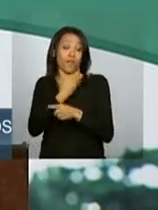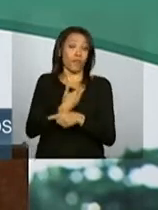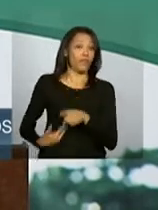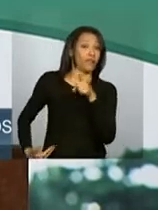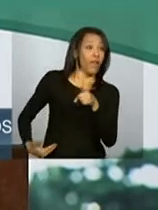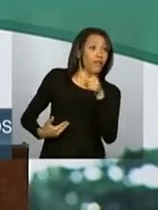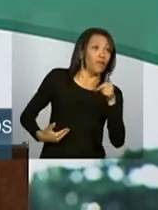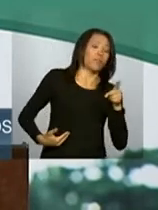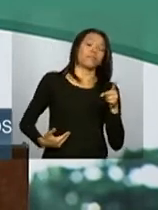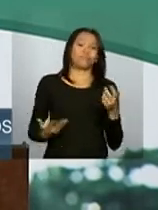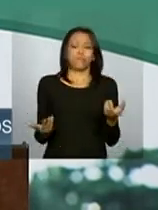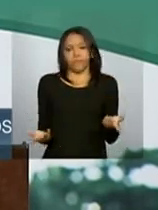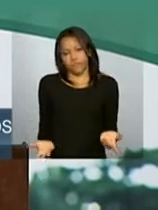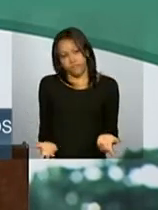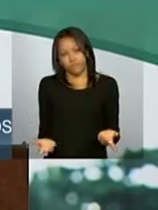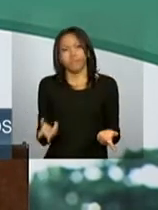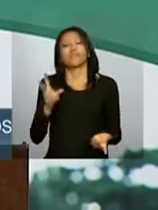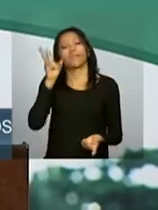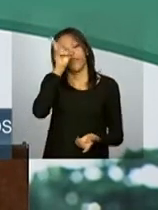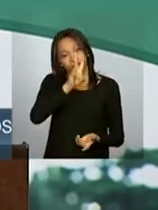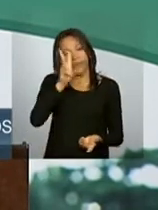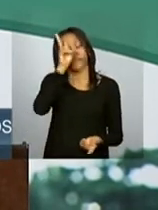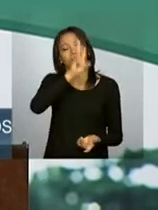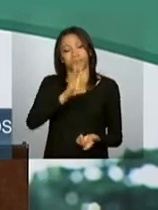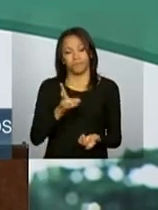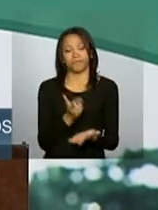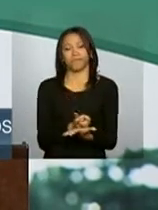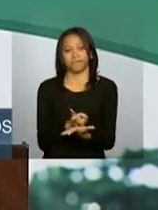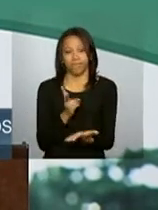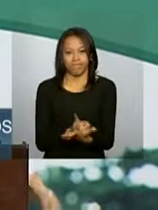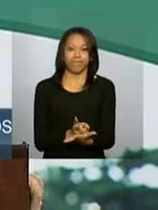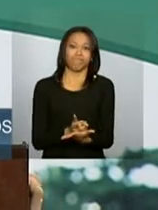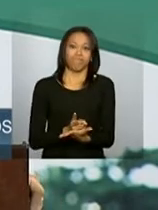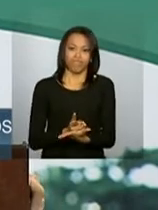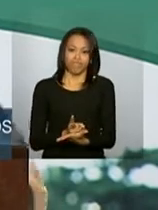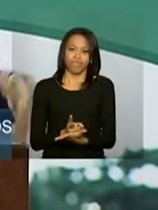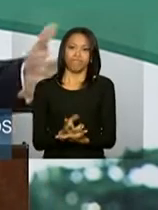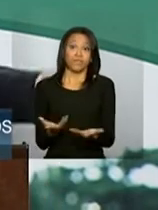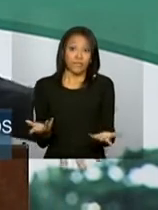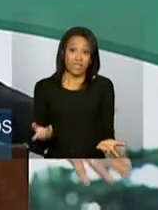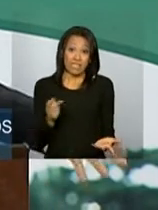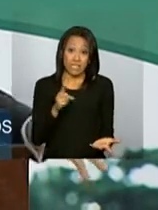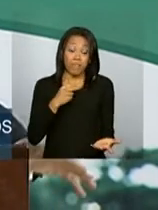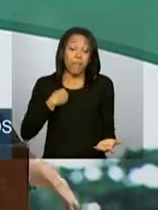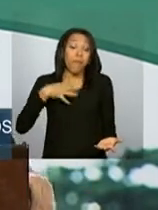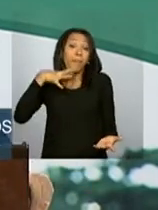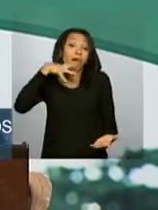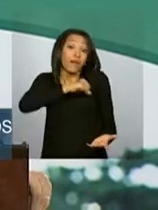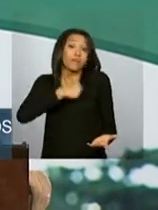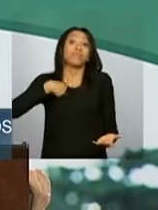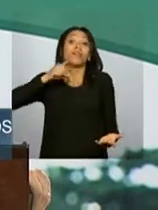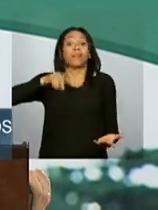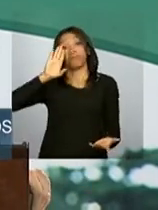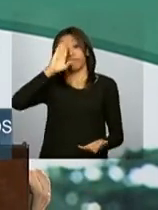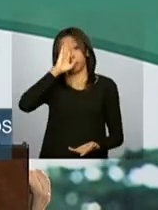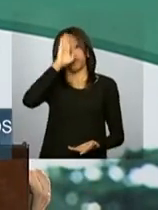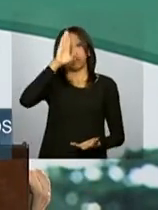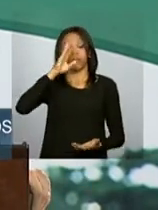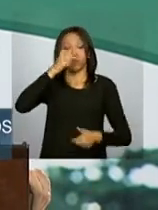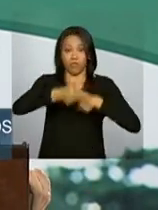ou não, fosse essa pirâmide dispendiosa ou não, fosse prioritária ou não.